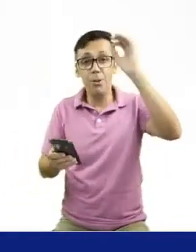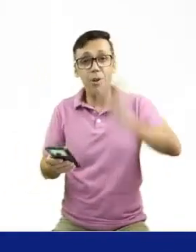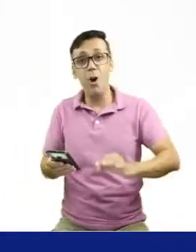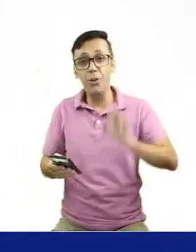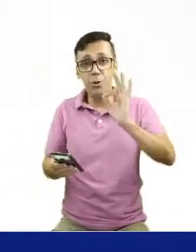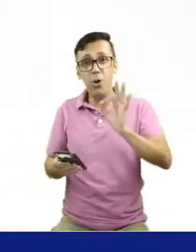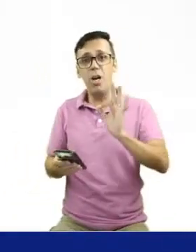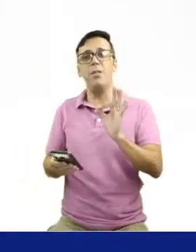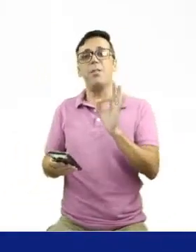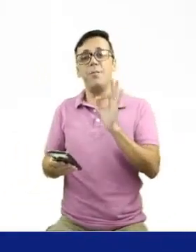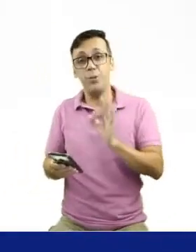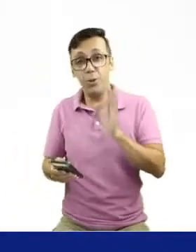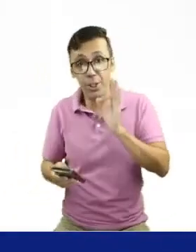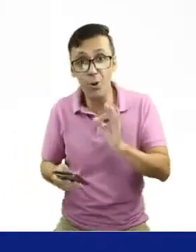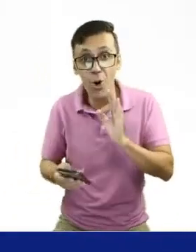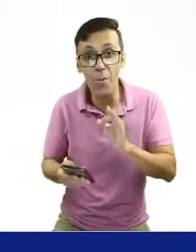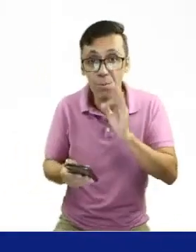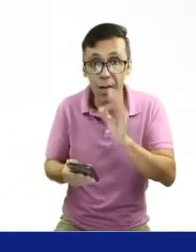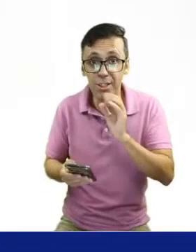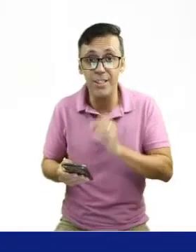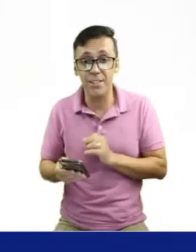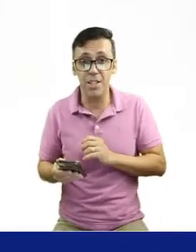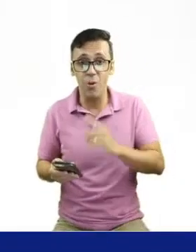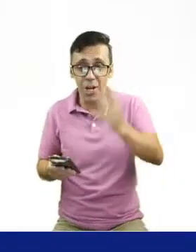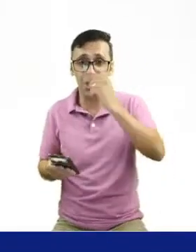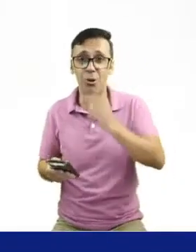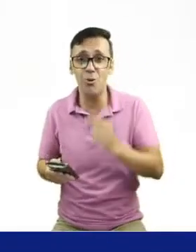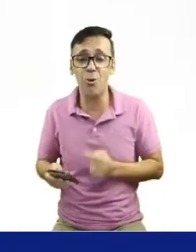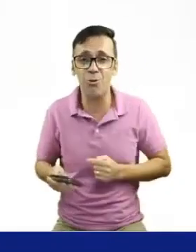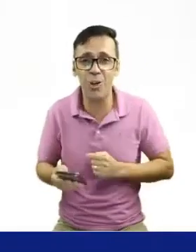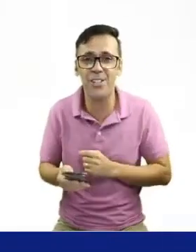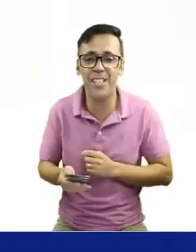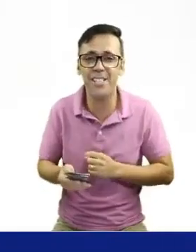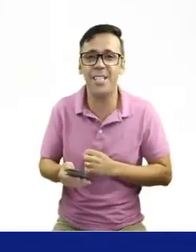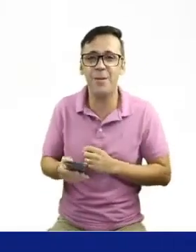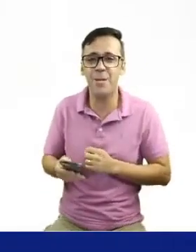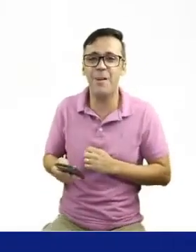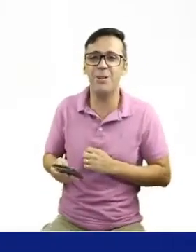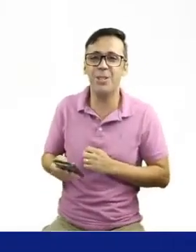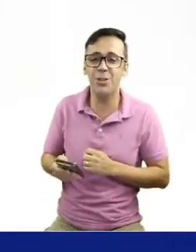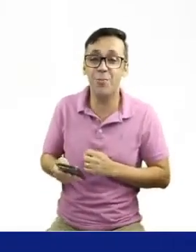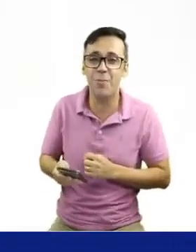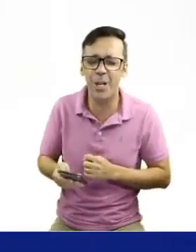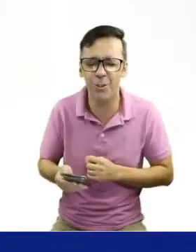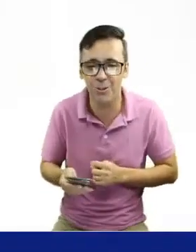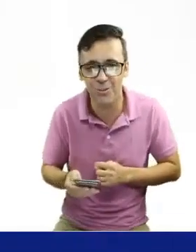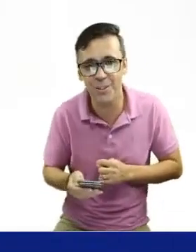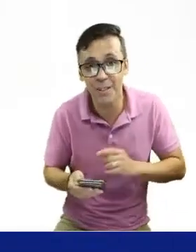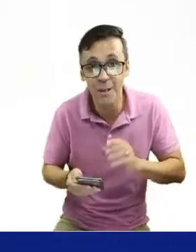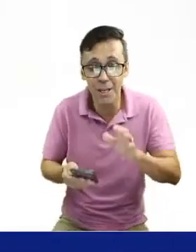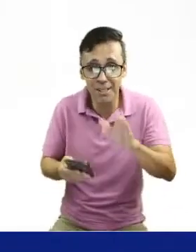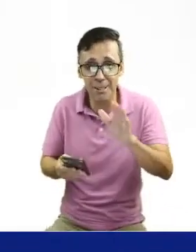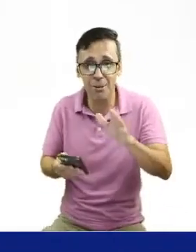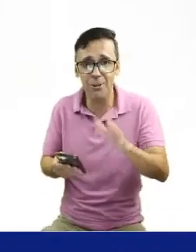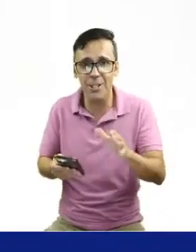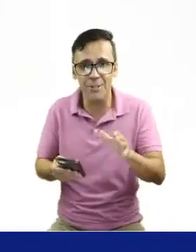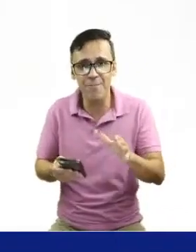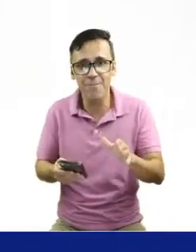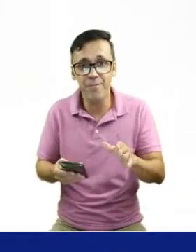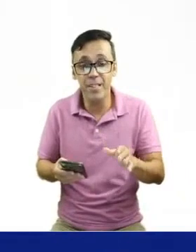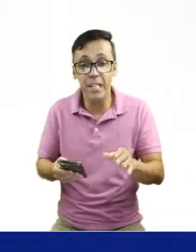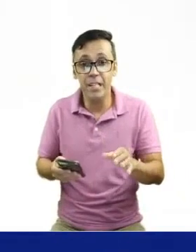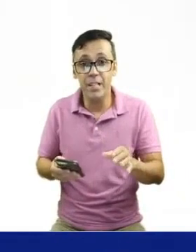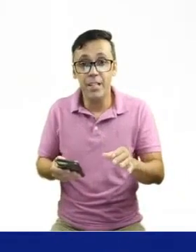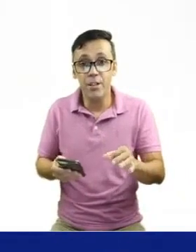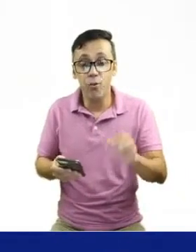eu sou o Rodrigo Gomes Rodrigo Gomes presta atenção olha aqui os meus olhos dessa câmera Marota do papá YouTube ascensão